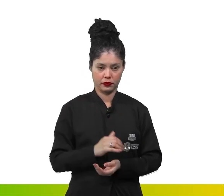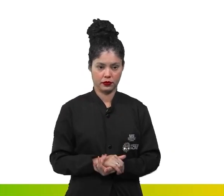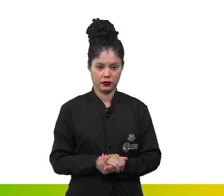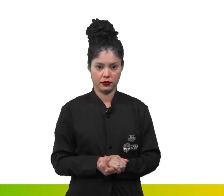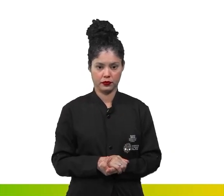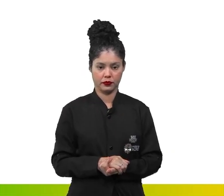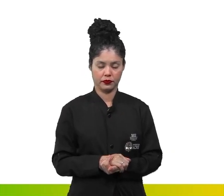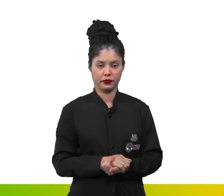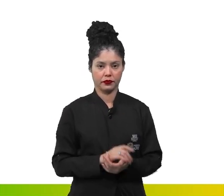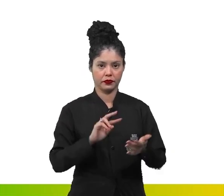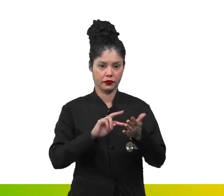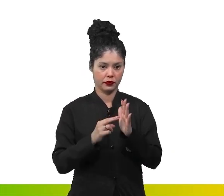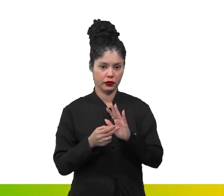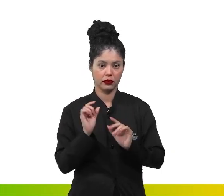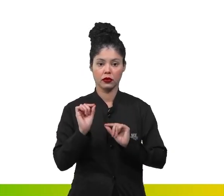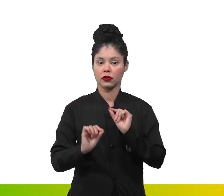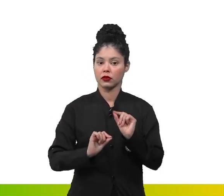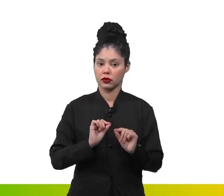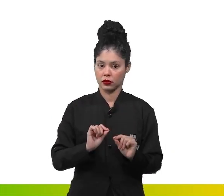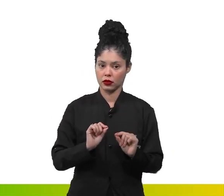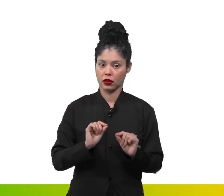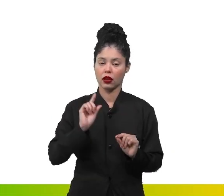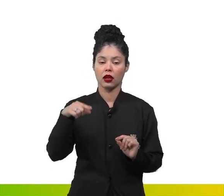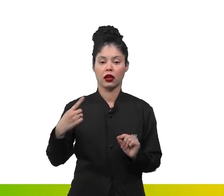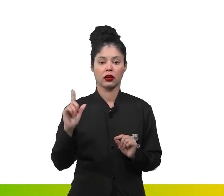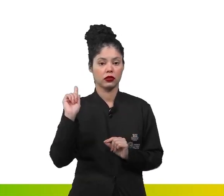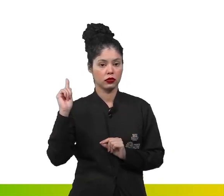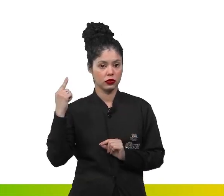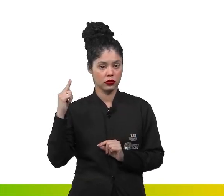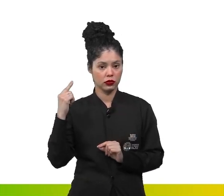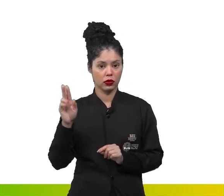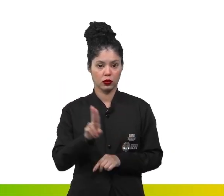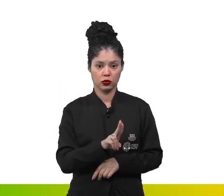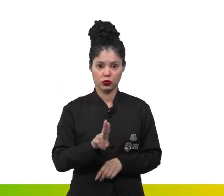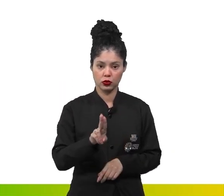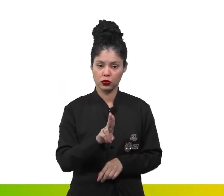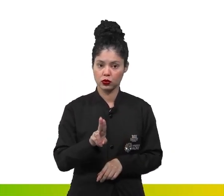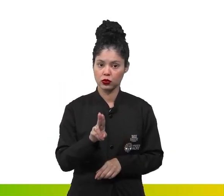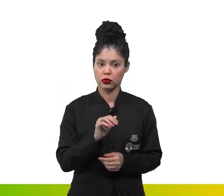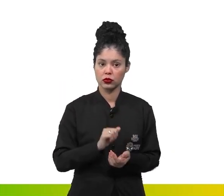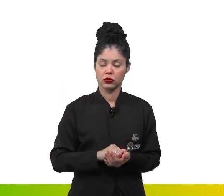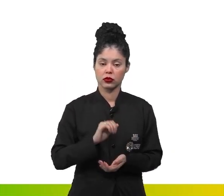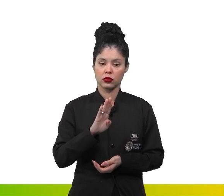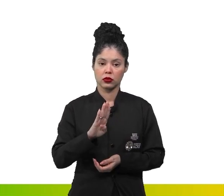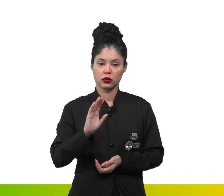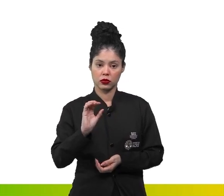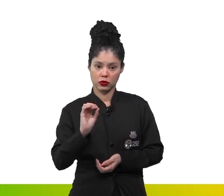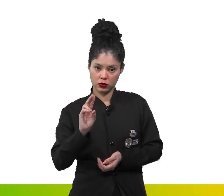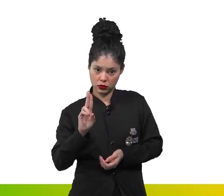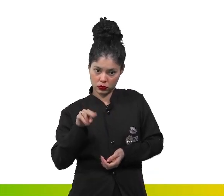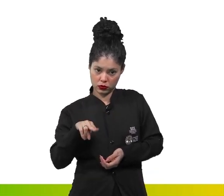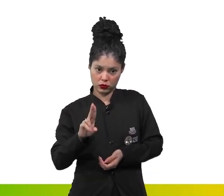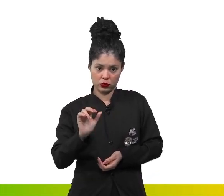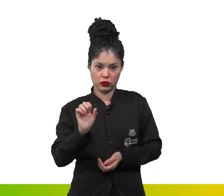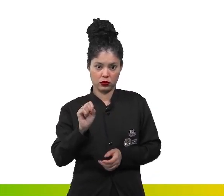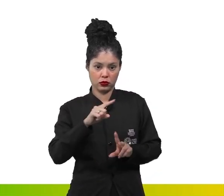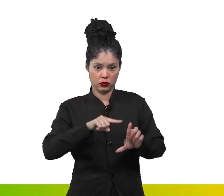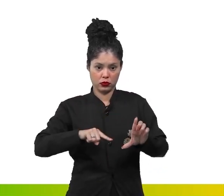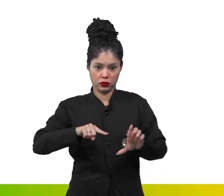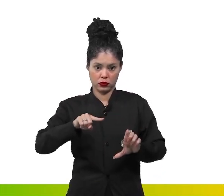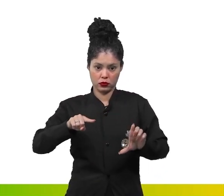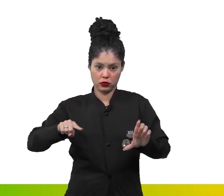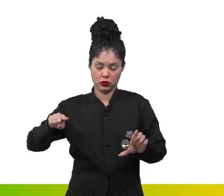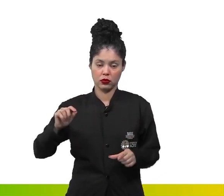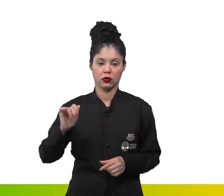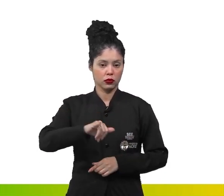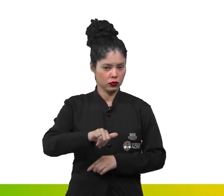que isso representa? Representa aquilo na geografia que a gente vai chamar de bônus demográfico, que é justamente uma